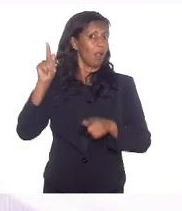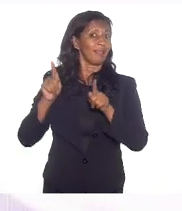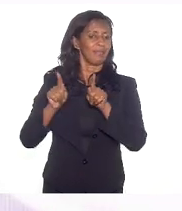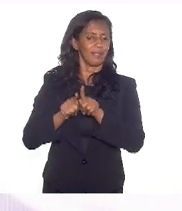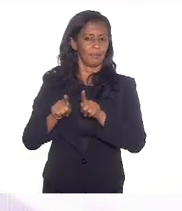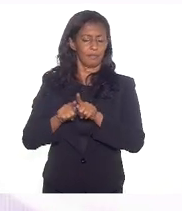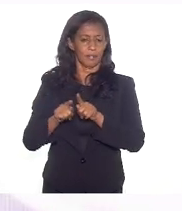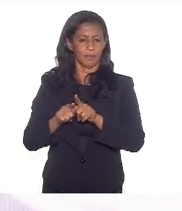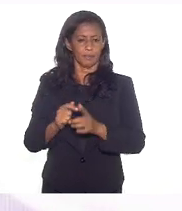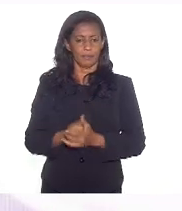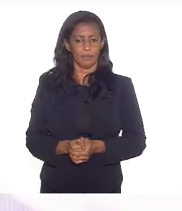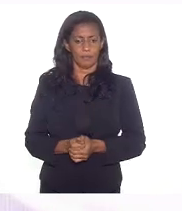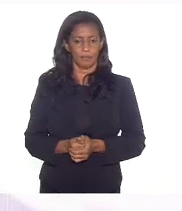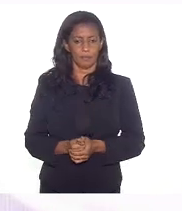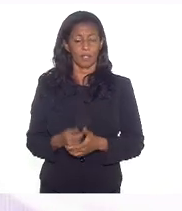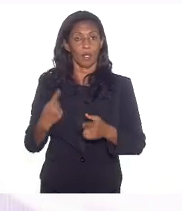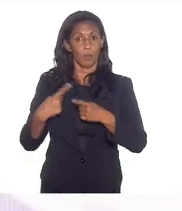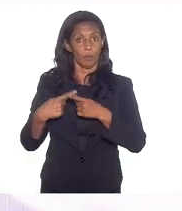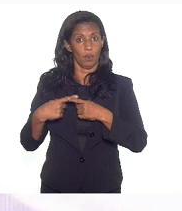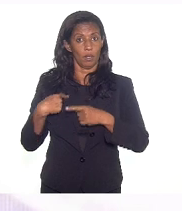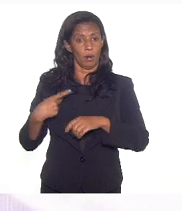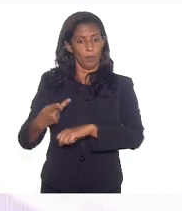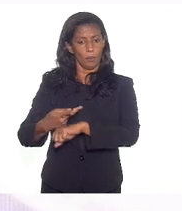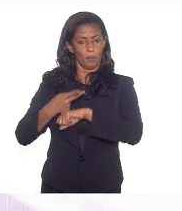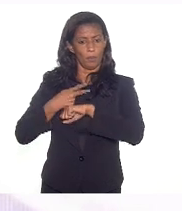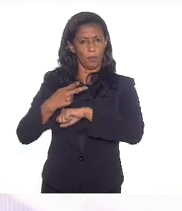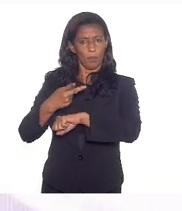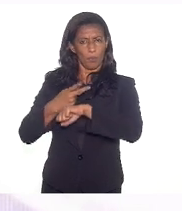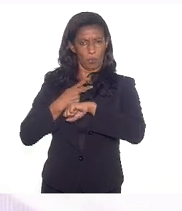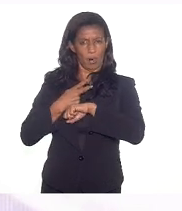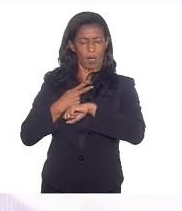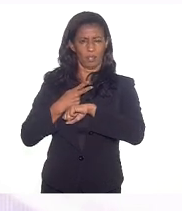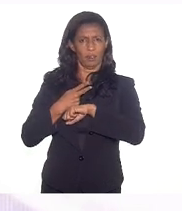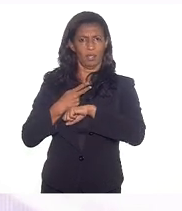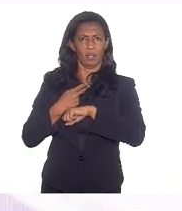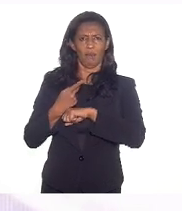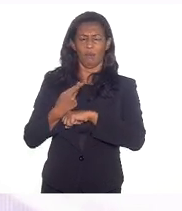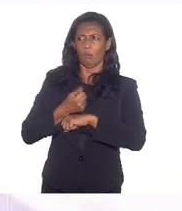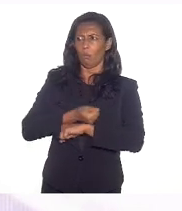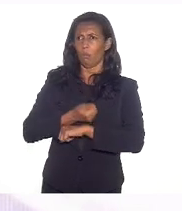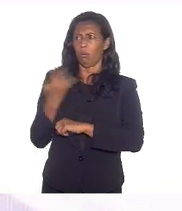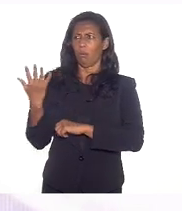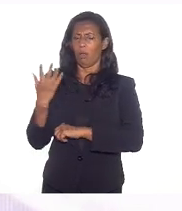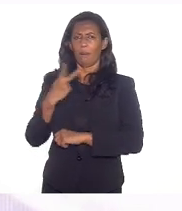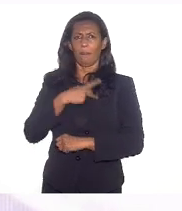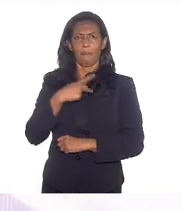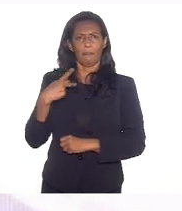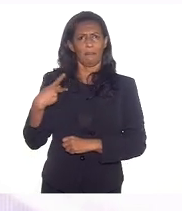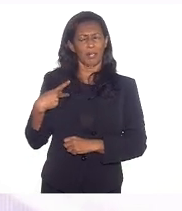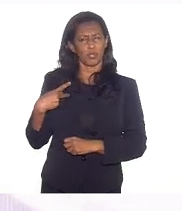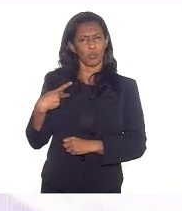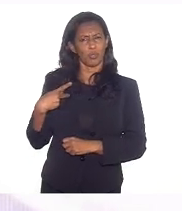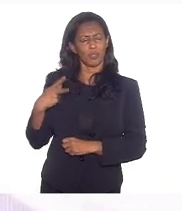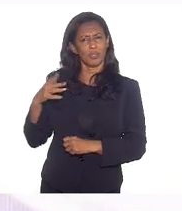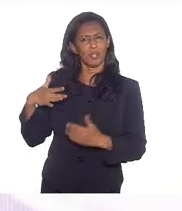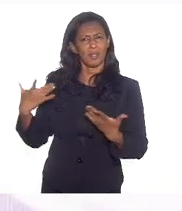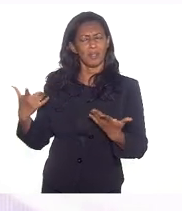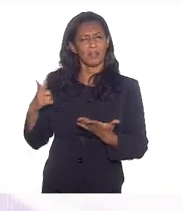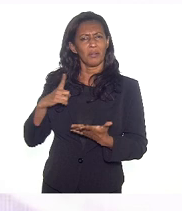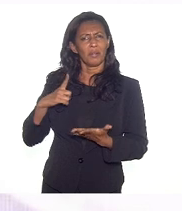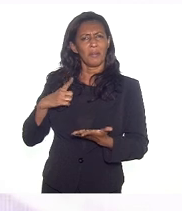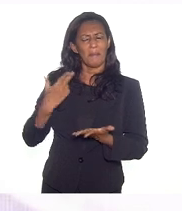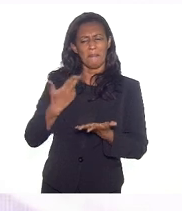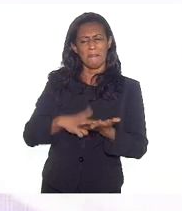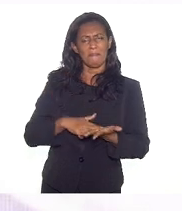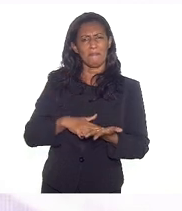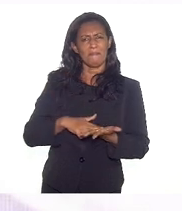favor. Porque eu estou sendo procurada por vários pastores informando que estão recebendo mensagens da Light